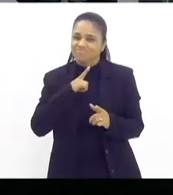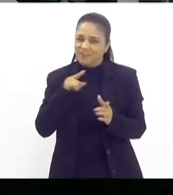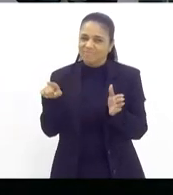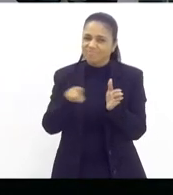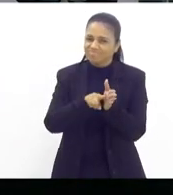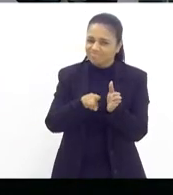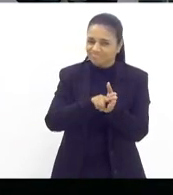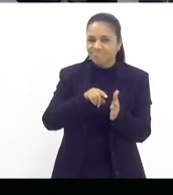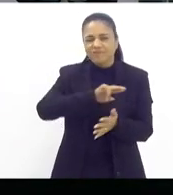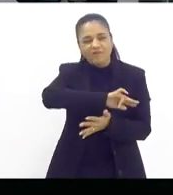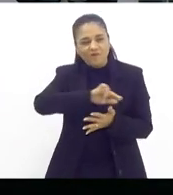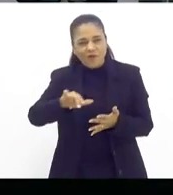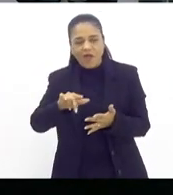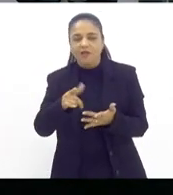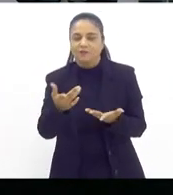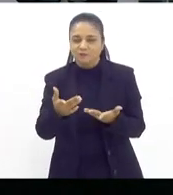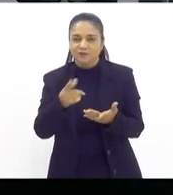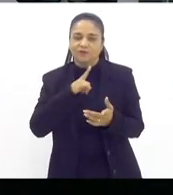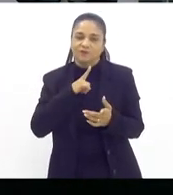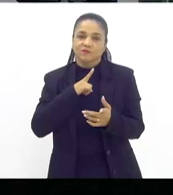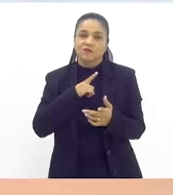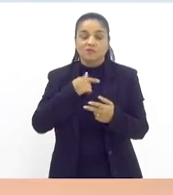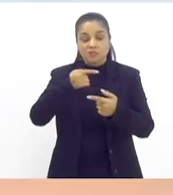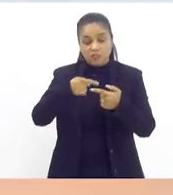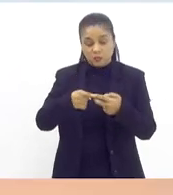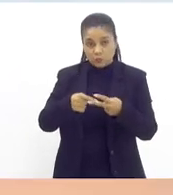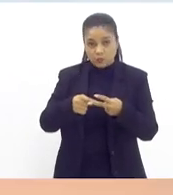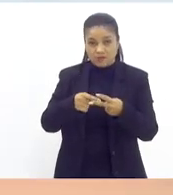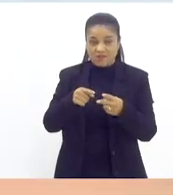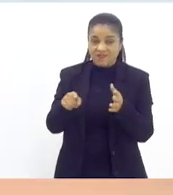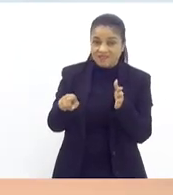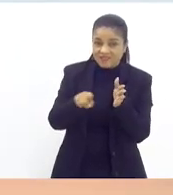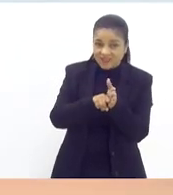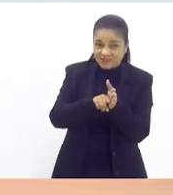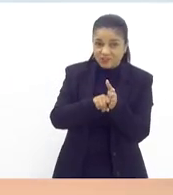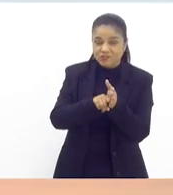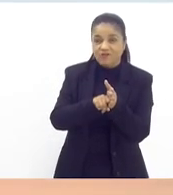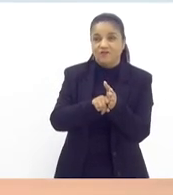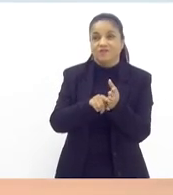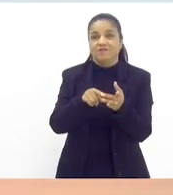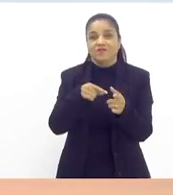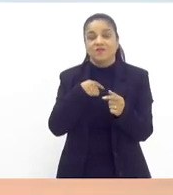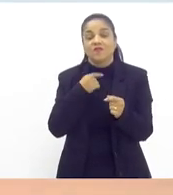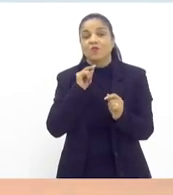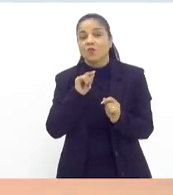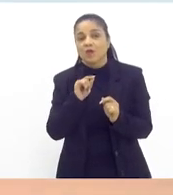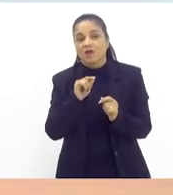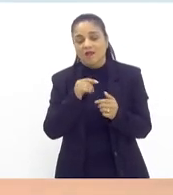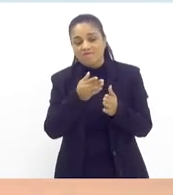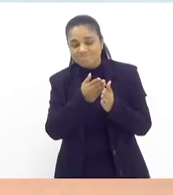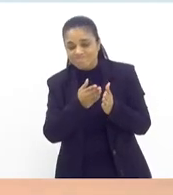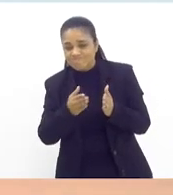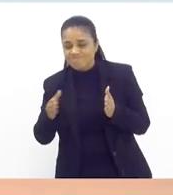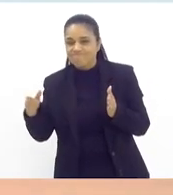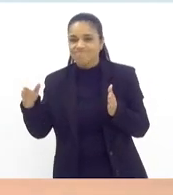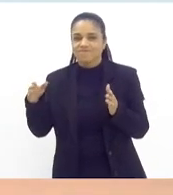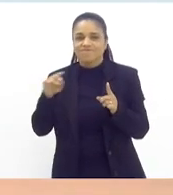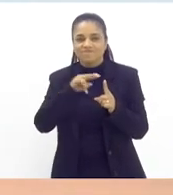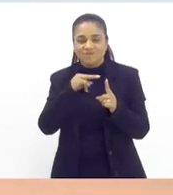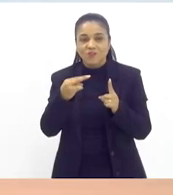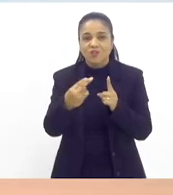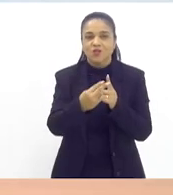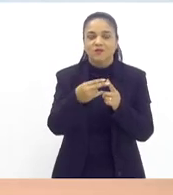Uma delas é essa. Uma segunda consequência negativa é que ela inviabiliza essa transição longa na distribuição federativa da